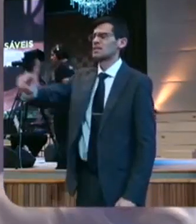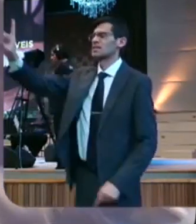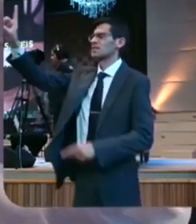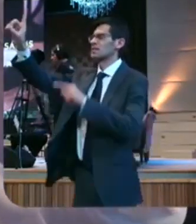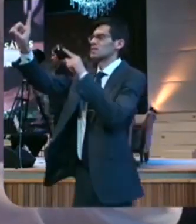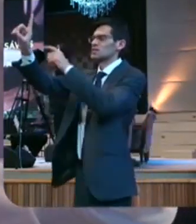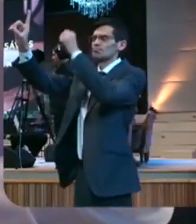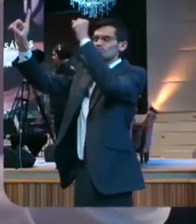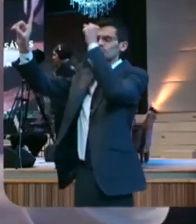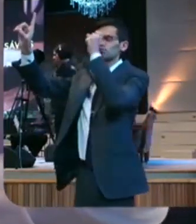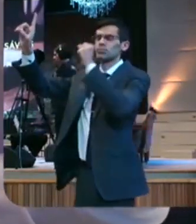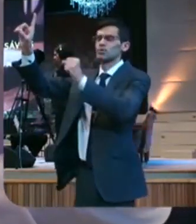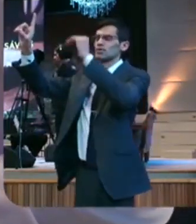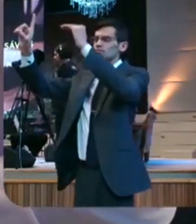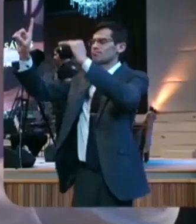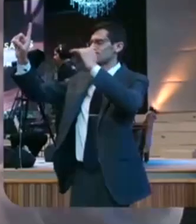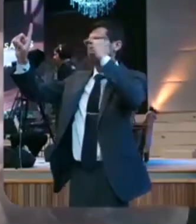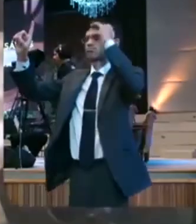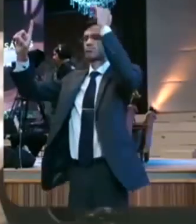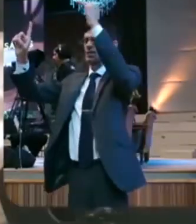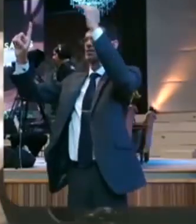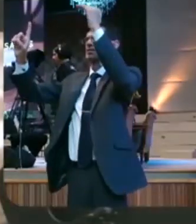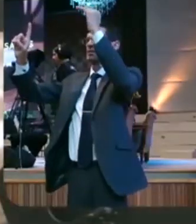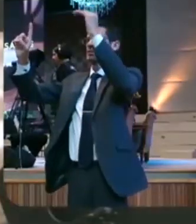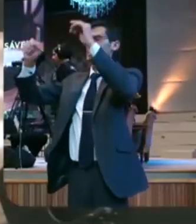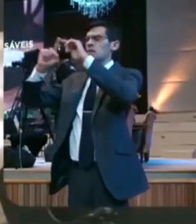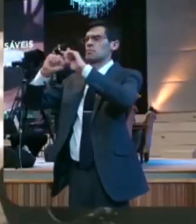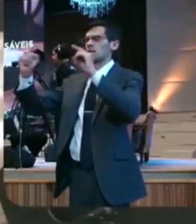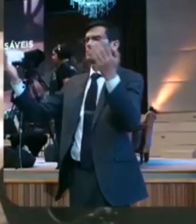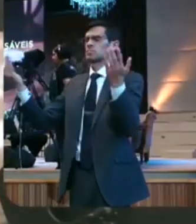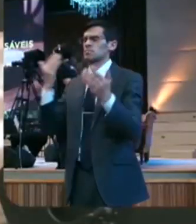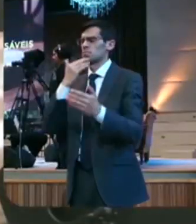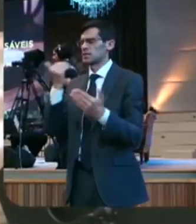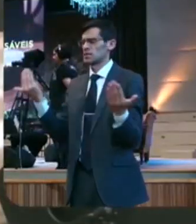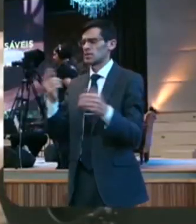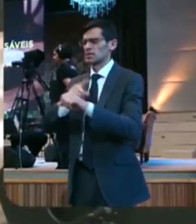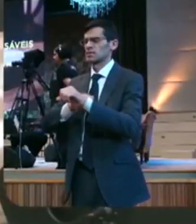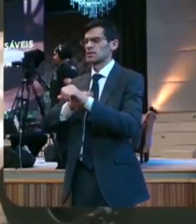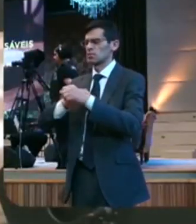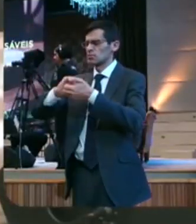Senhor. E nesta hora eu quero te pedir, Senhor, segura na mão deles,